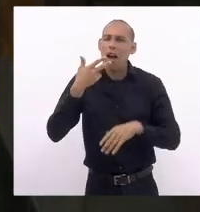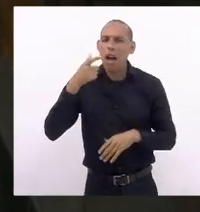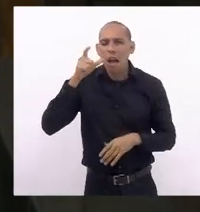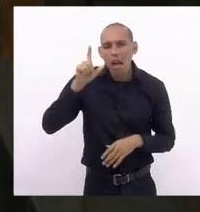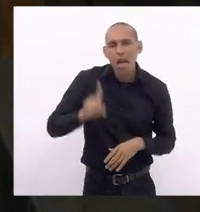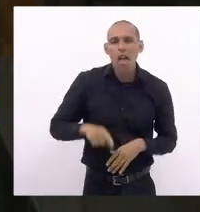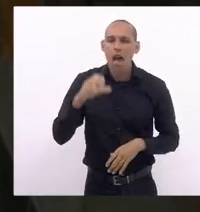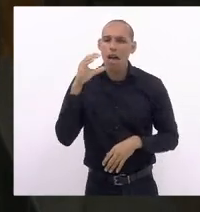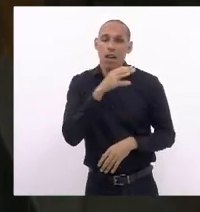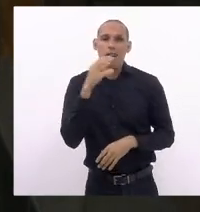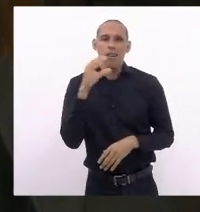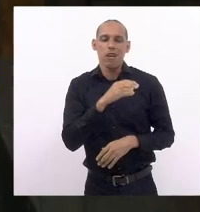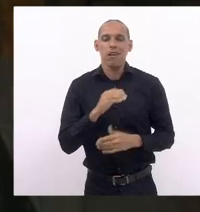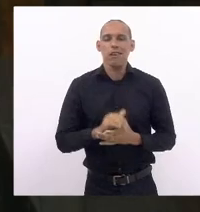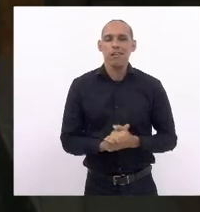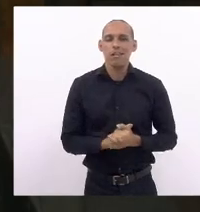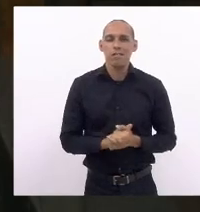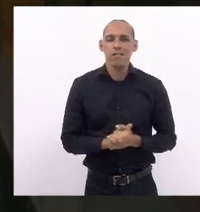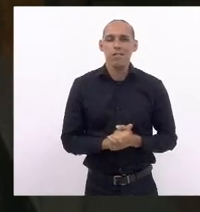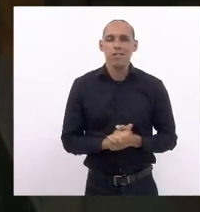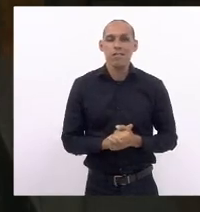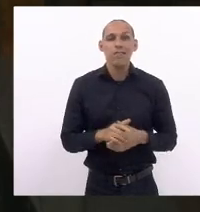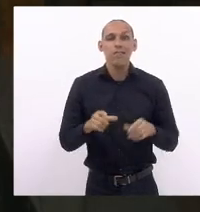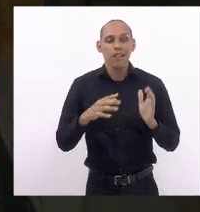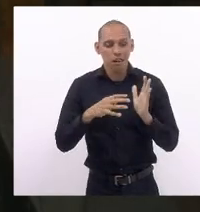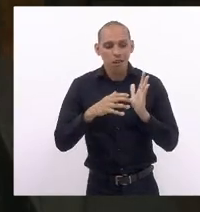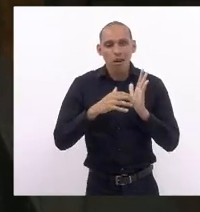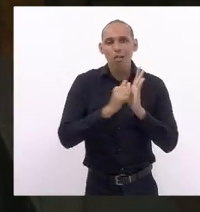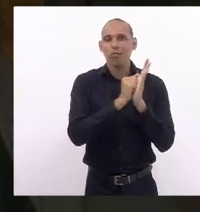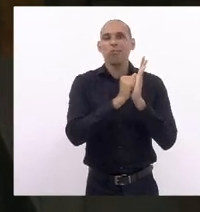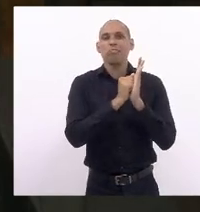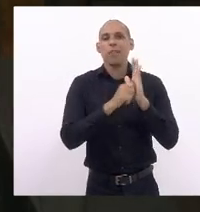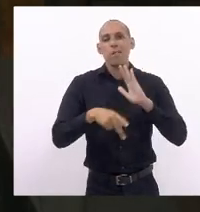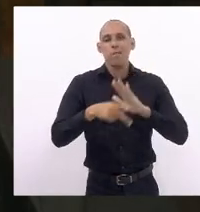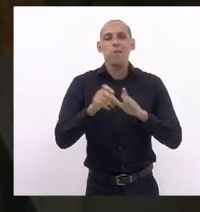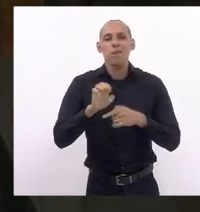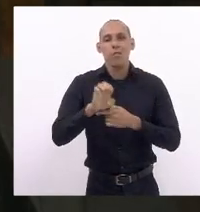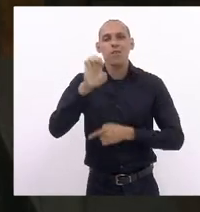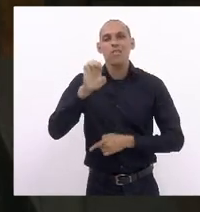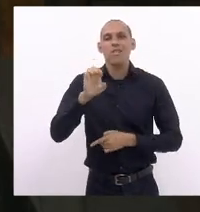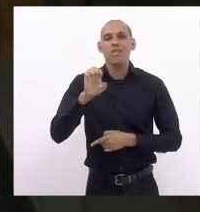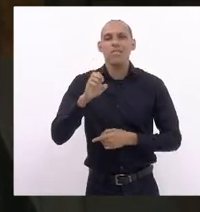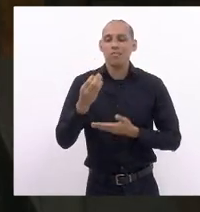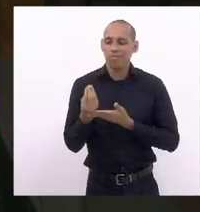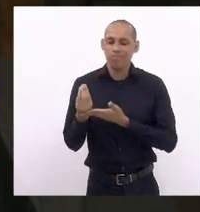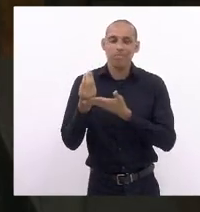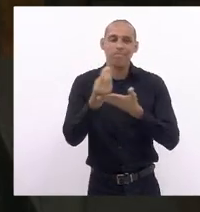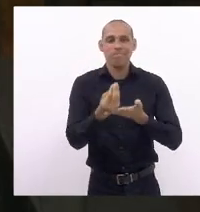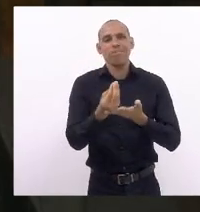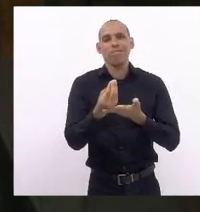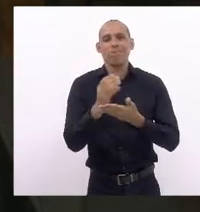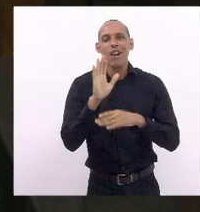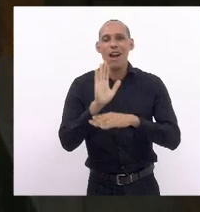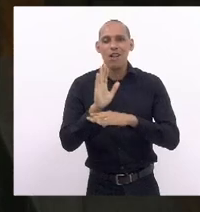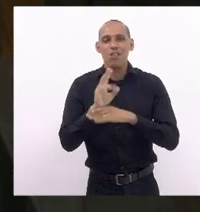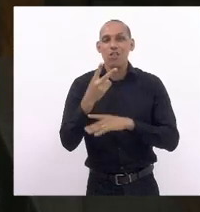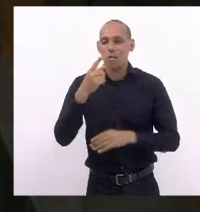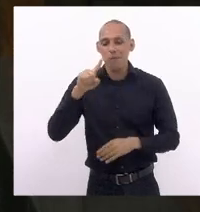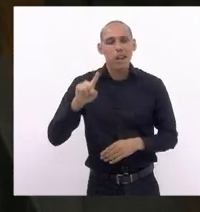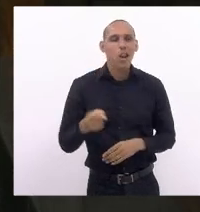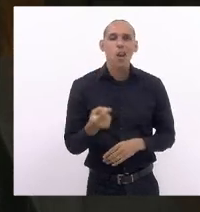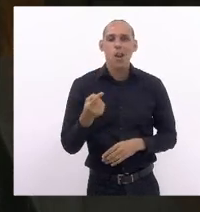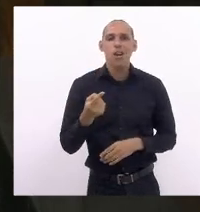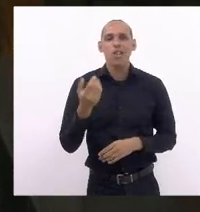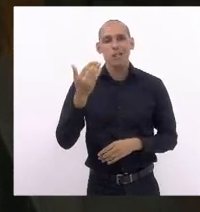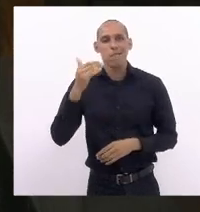situação de emergência e tiveram homologados pelo Estado, serão contemplados com uma ajuda de R$2,5 milhões